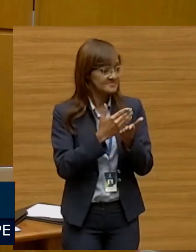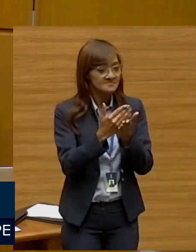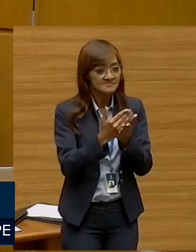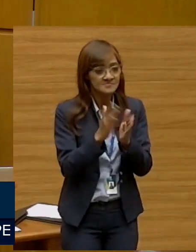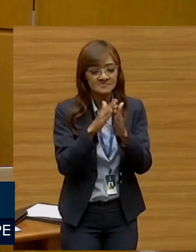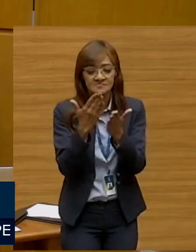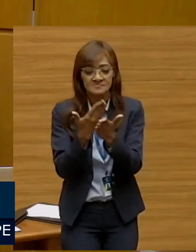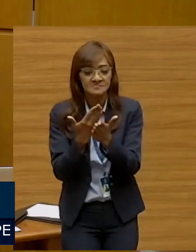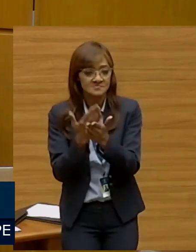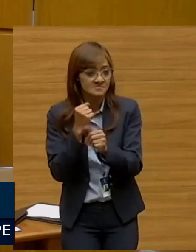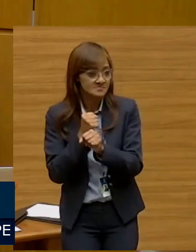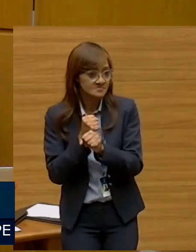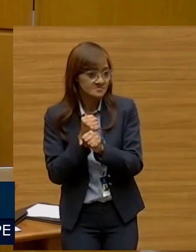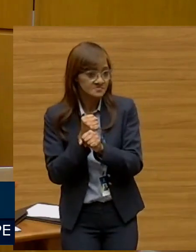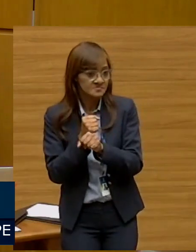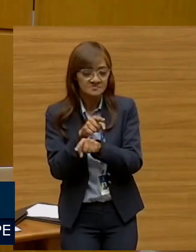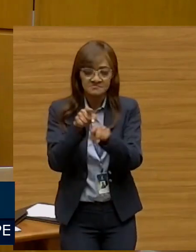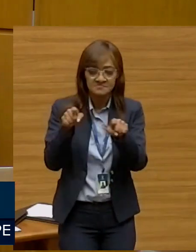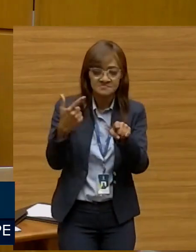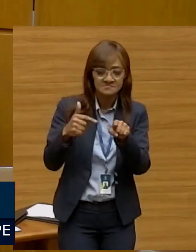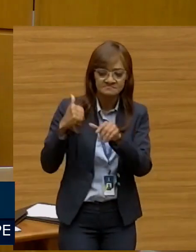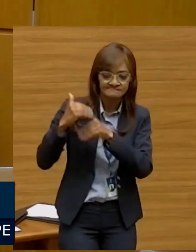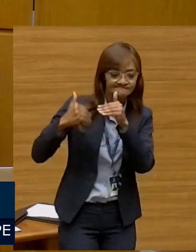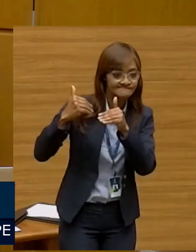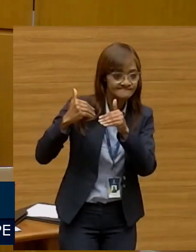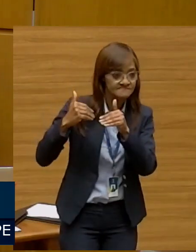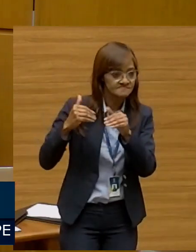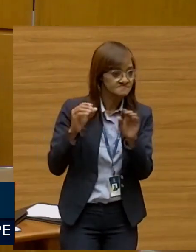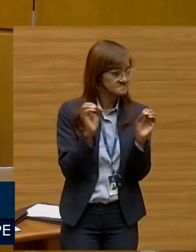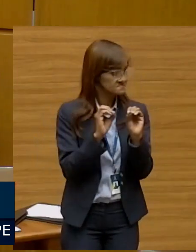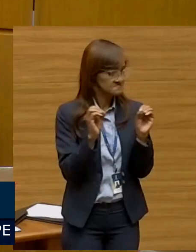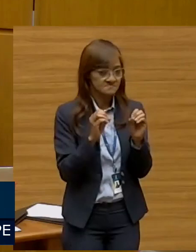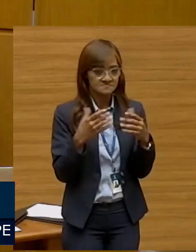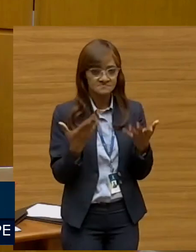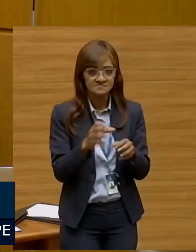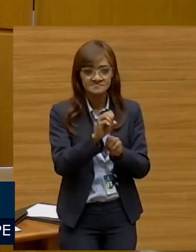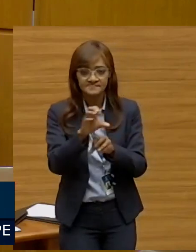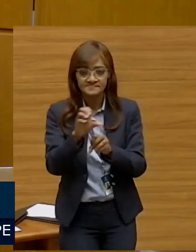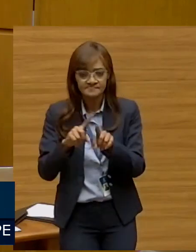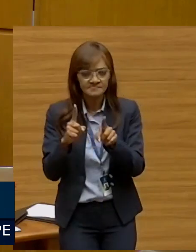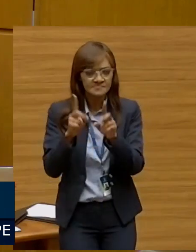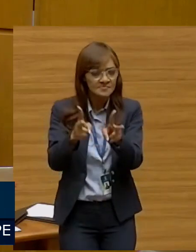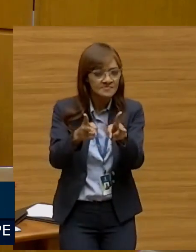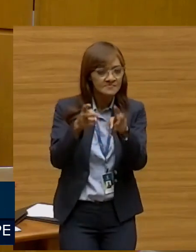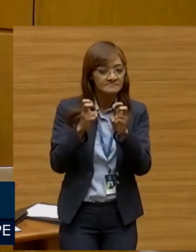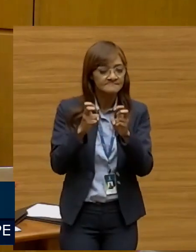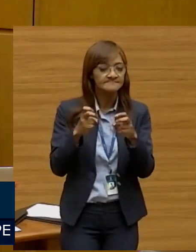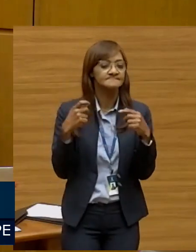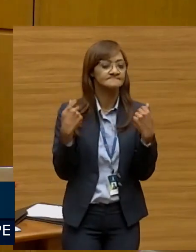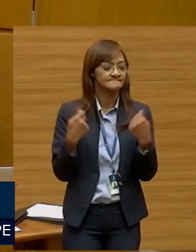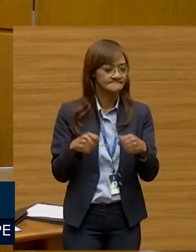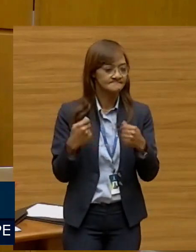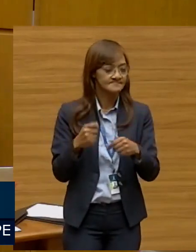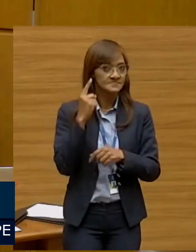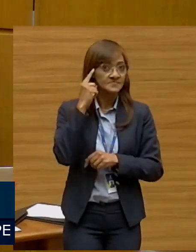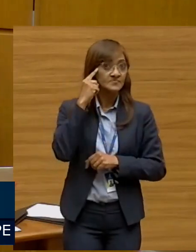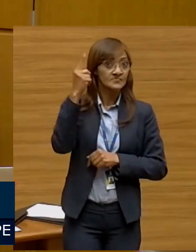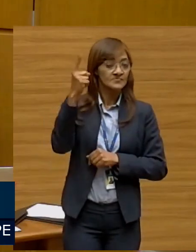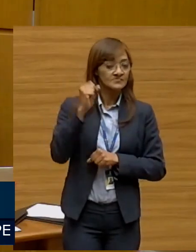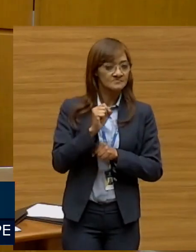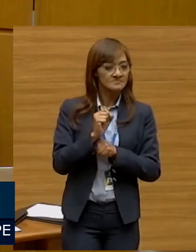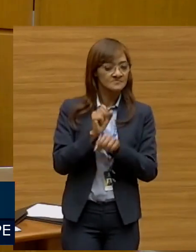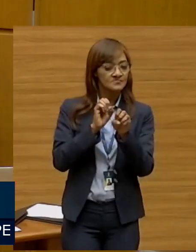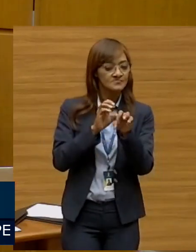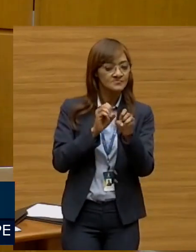regular, mas por não haver um desenvolvimento adequado, educacional, eles perceberam essa necessidade de ter um